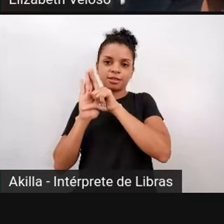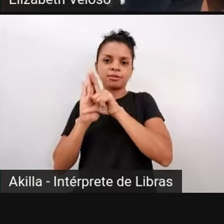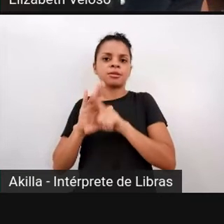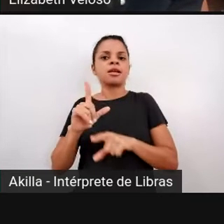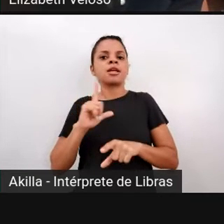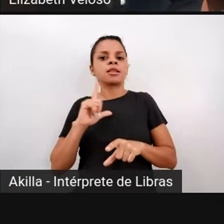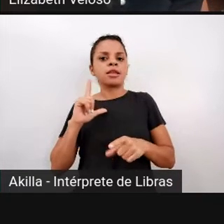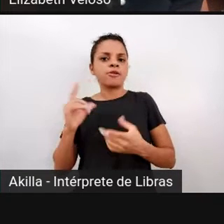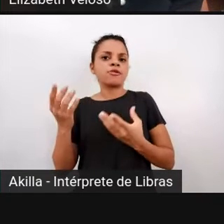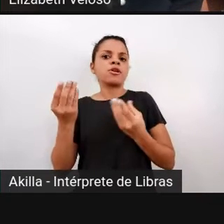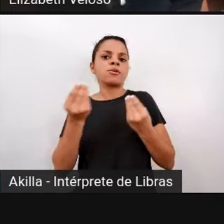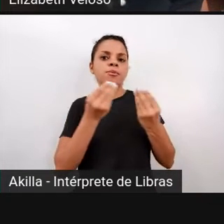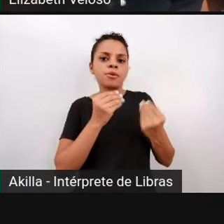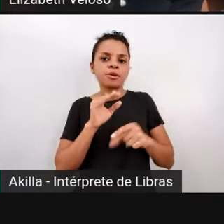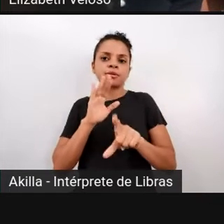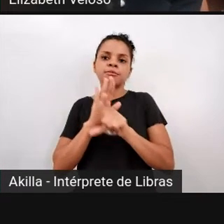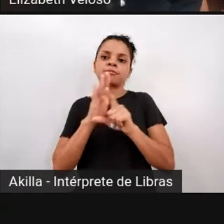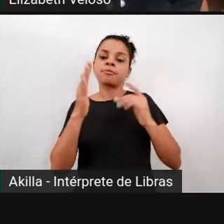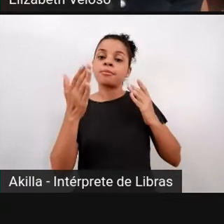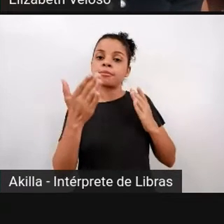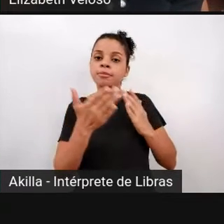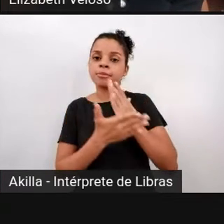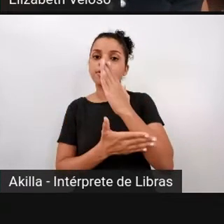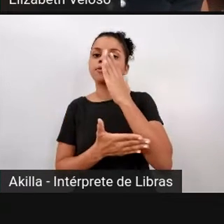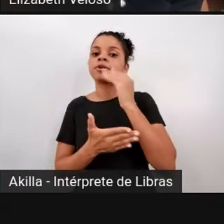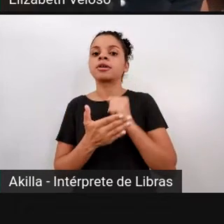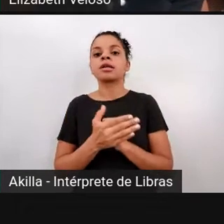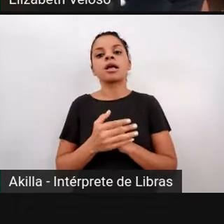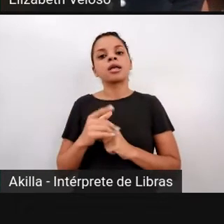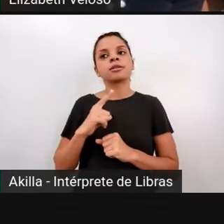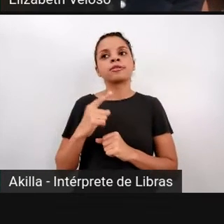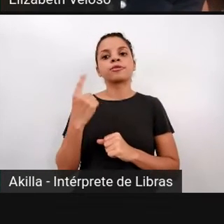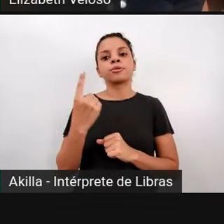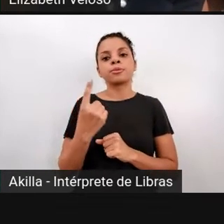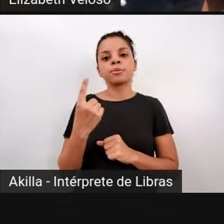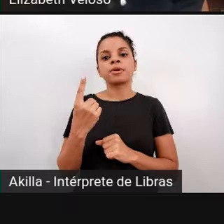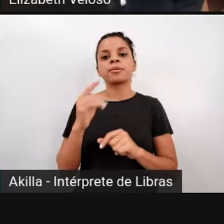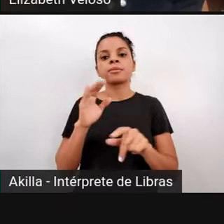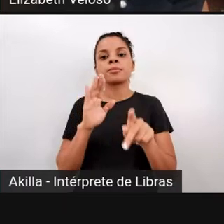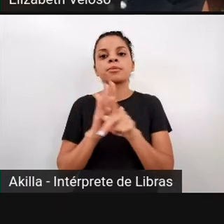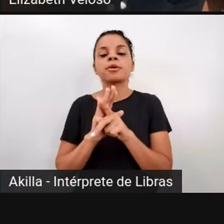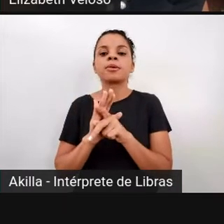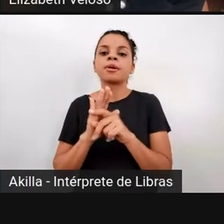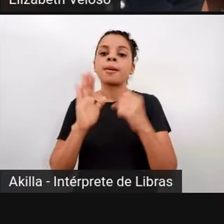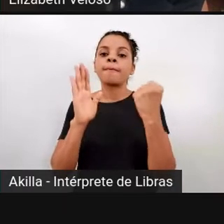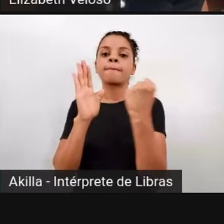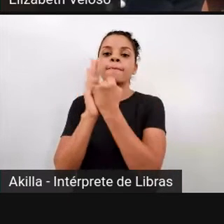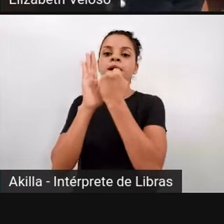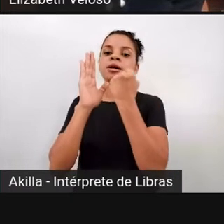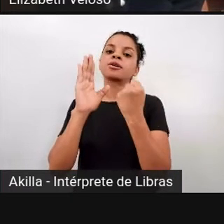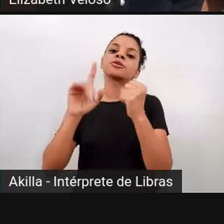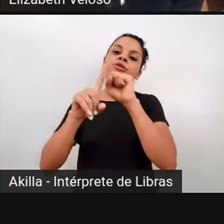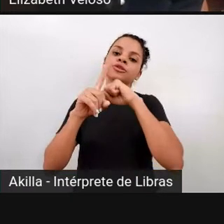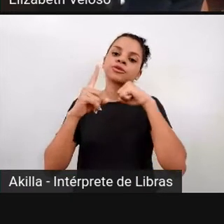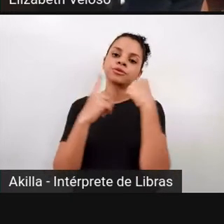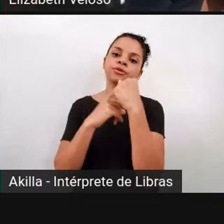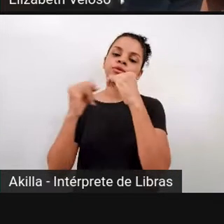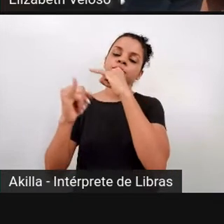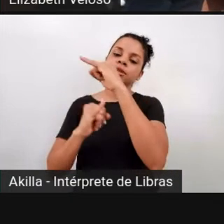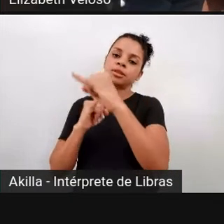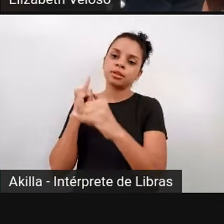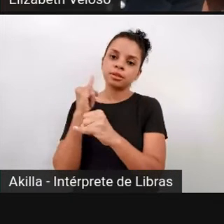uma participação, inclusive, muito ativa da própria consultoria, o Marco Civil da Internet, a lei